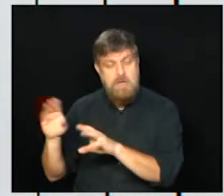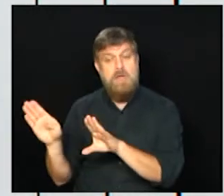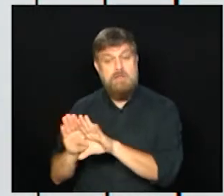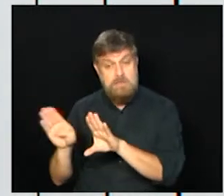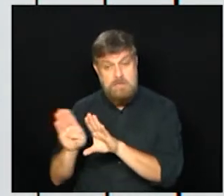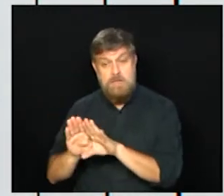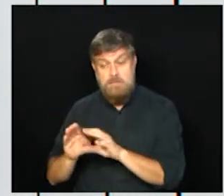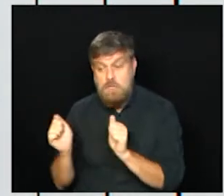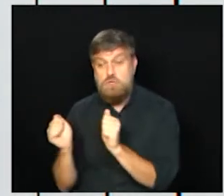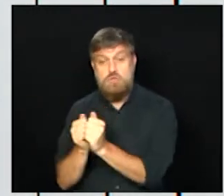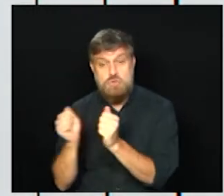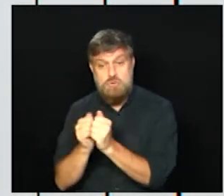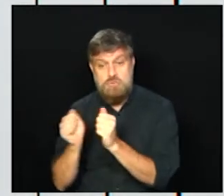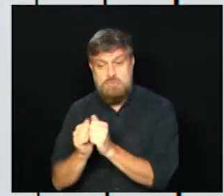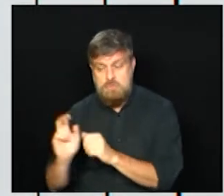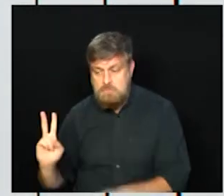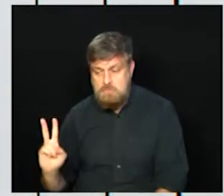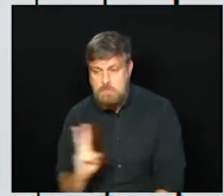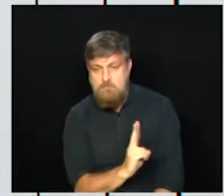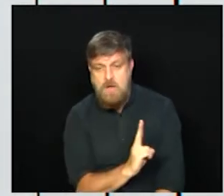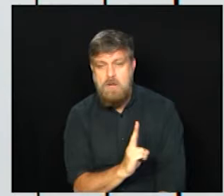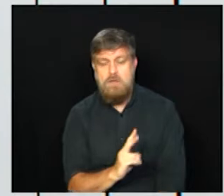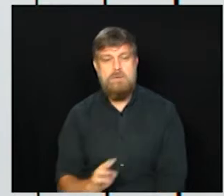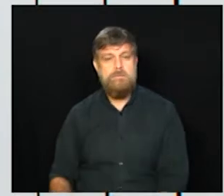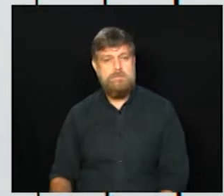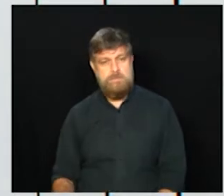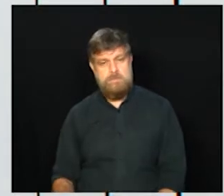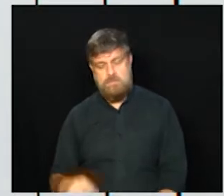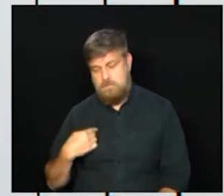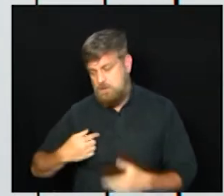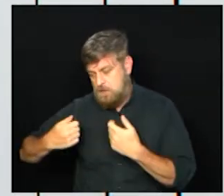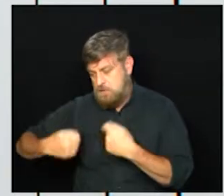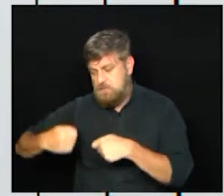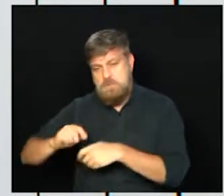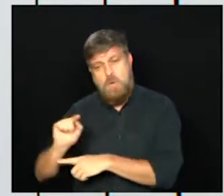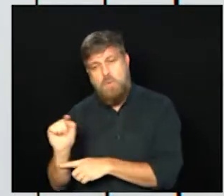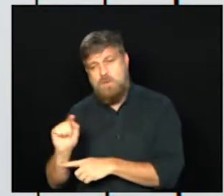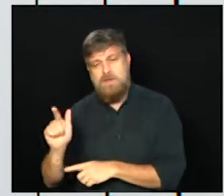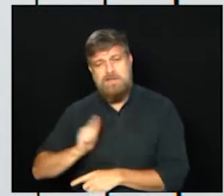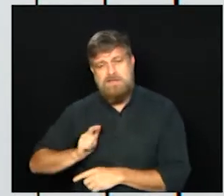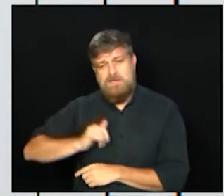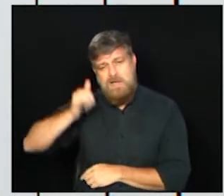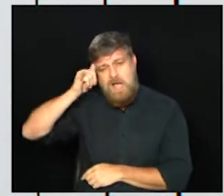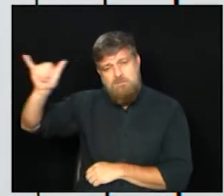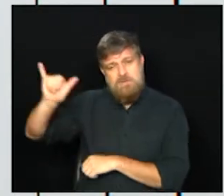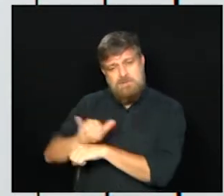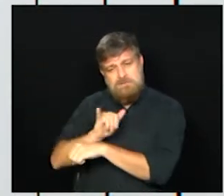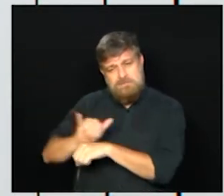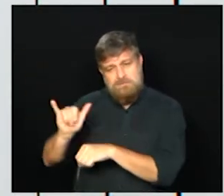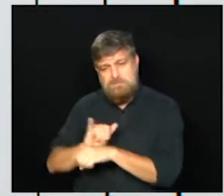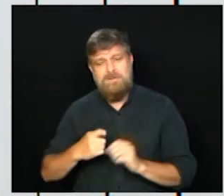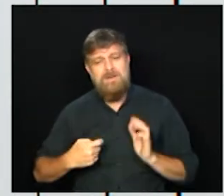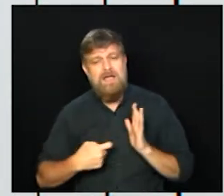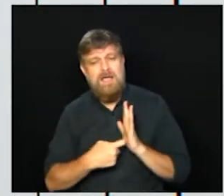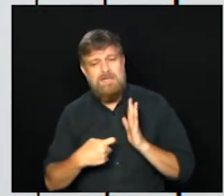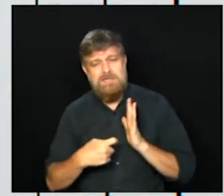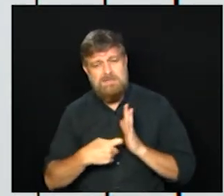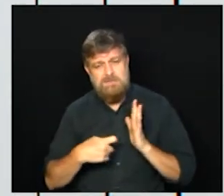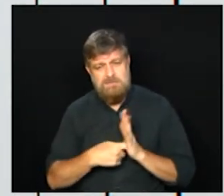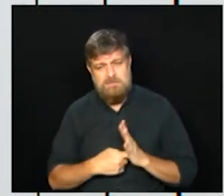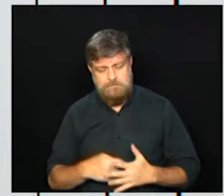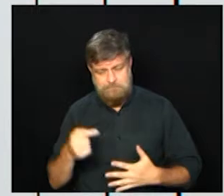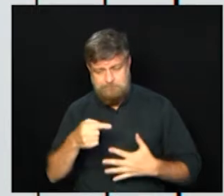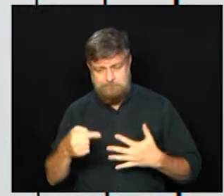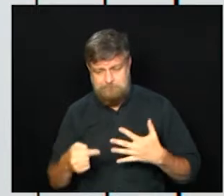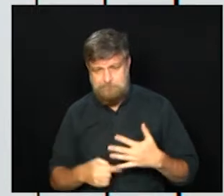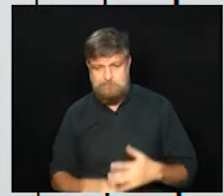dessa mulher também. A gente precisa ter prevenções, formas de denúncia, mais formas